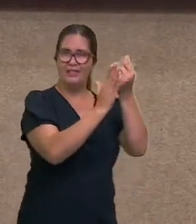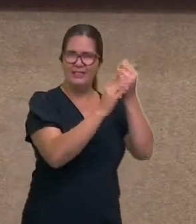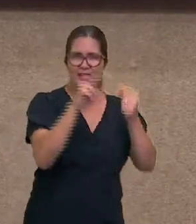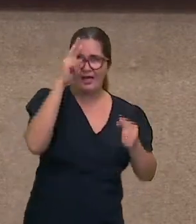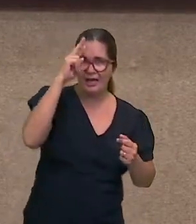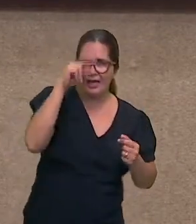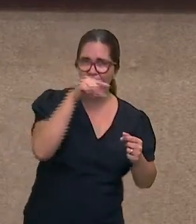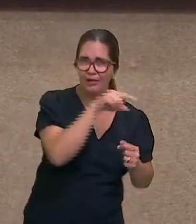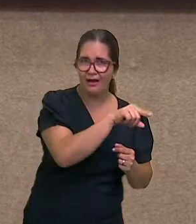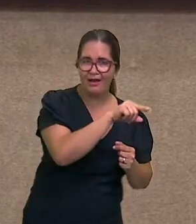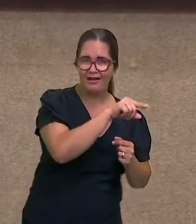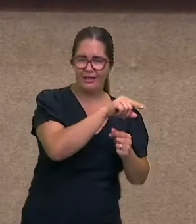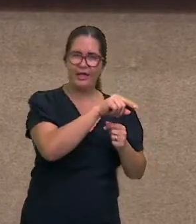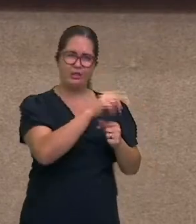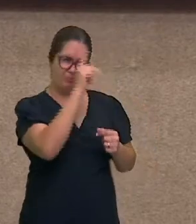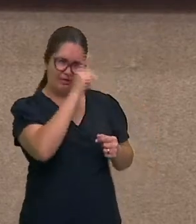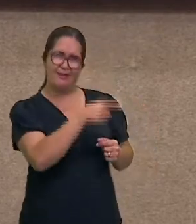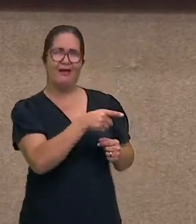da burguesia.